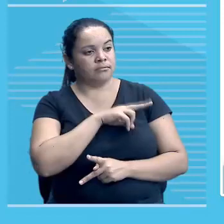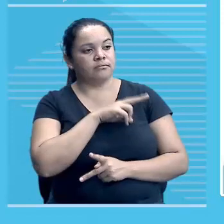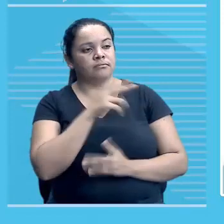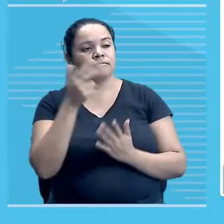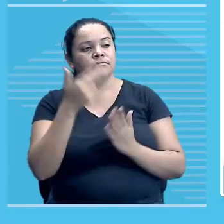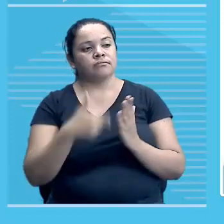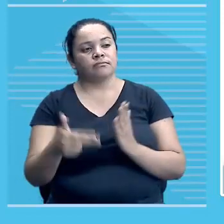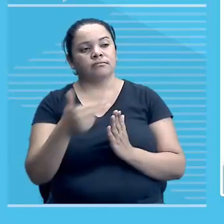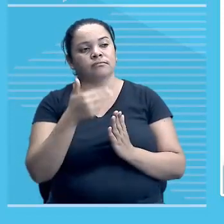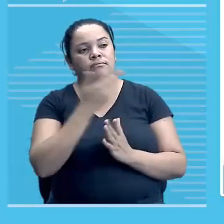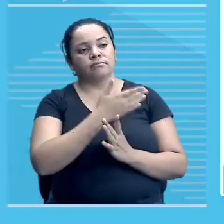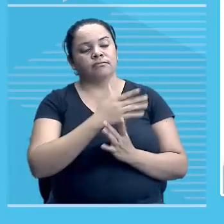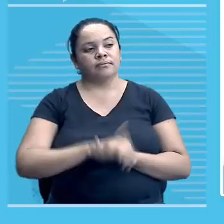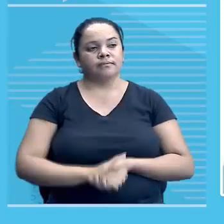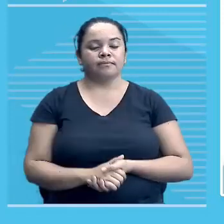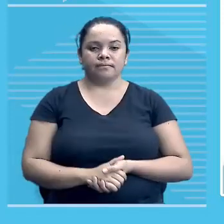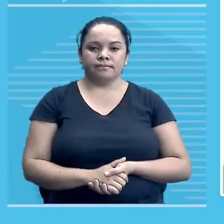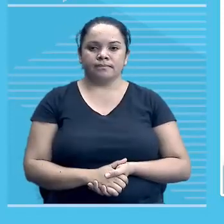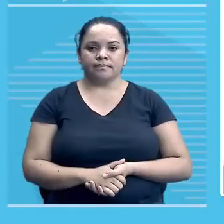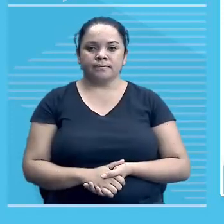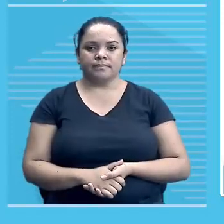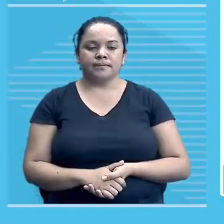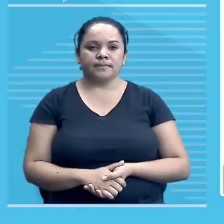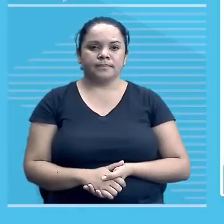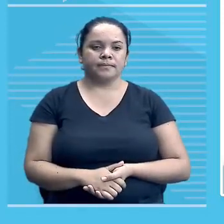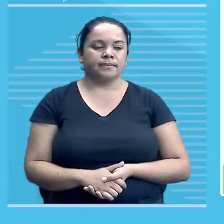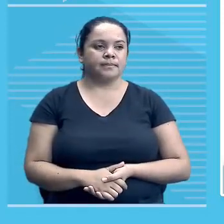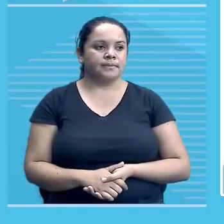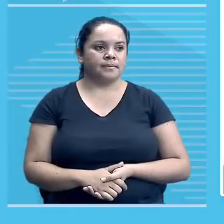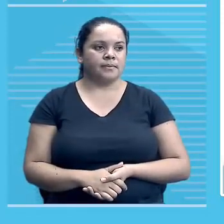Então, 2X